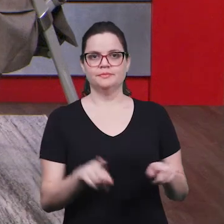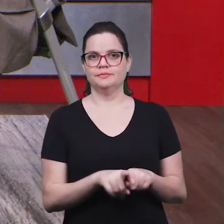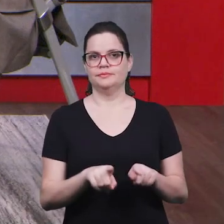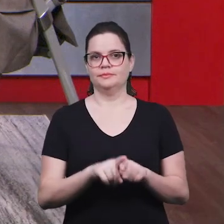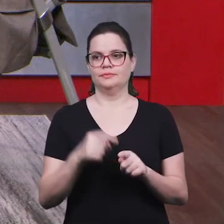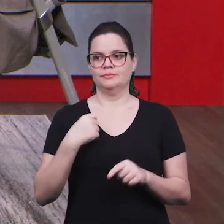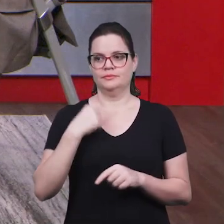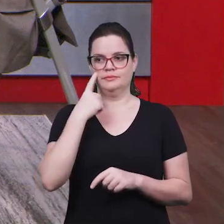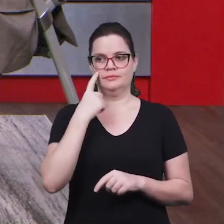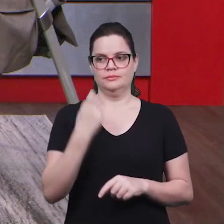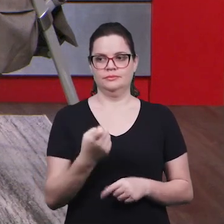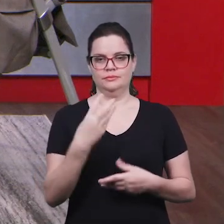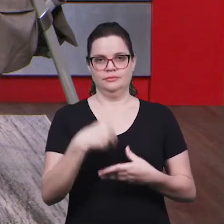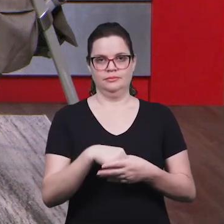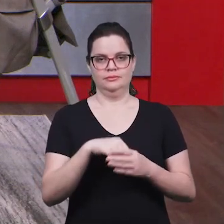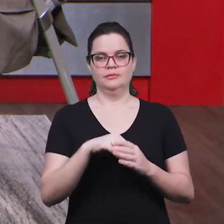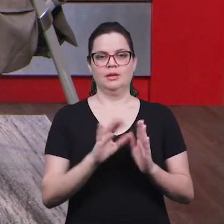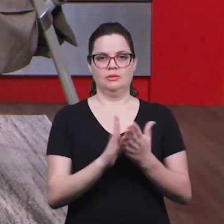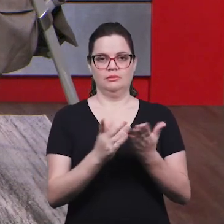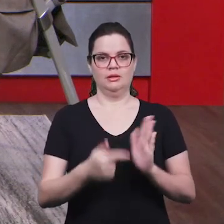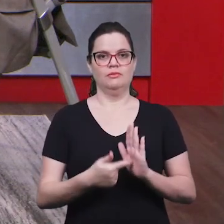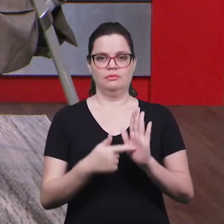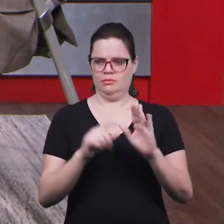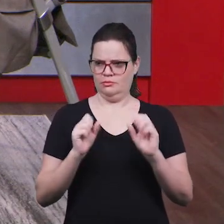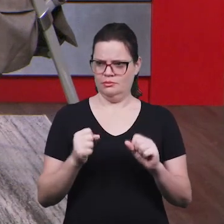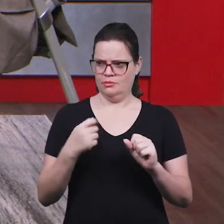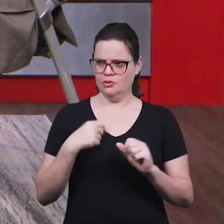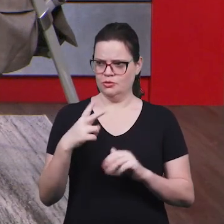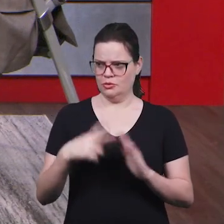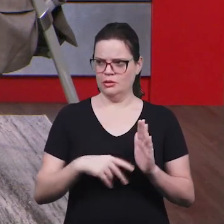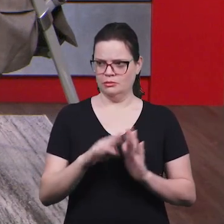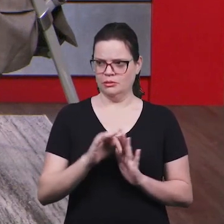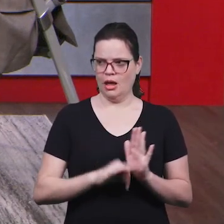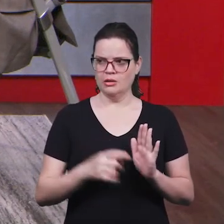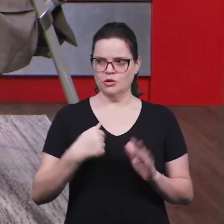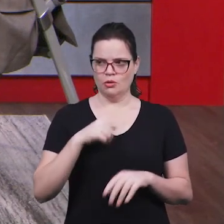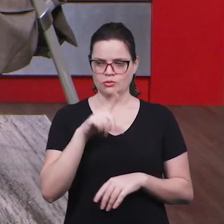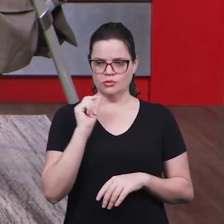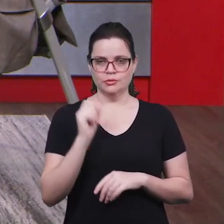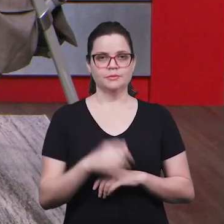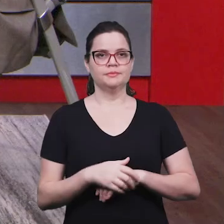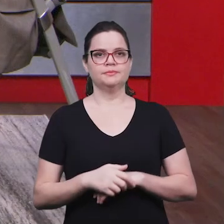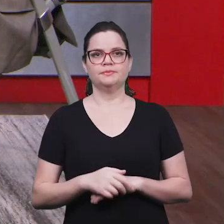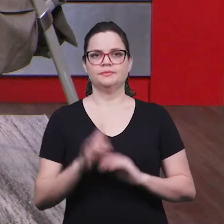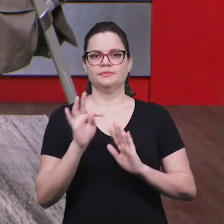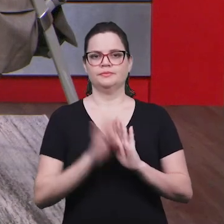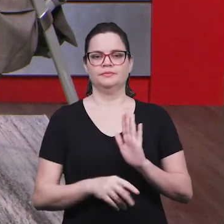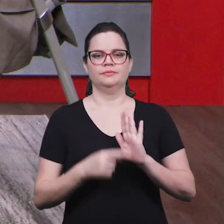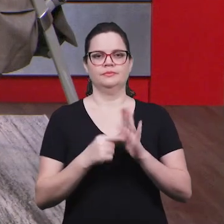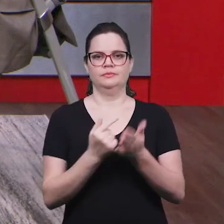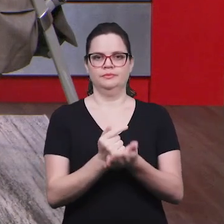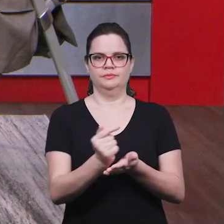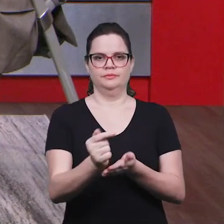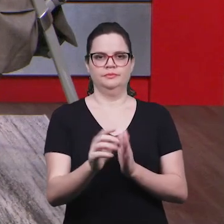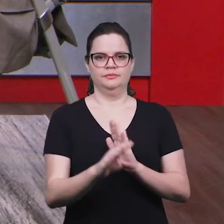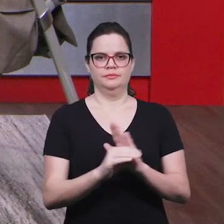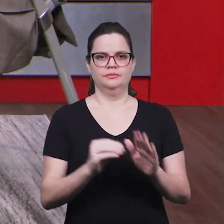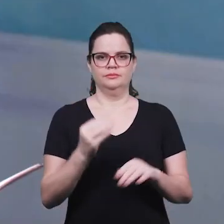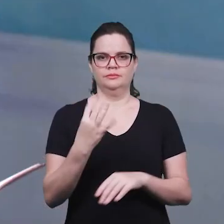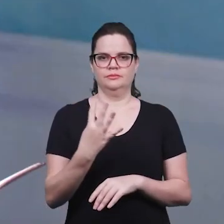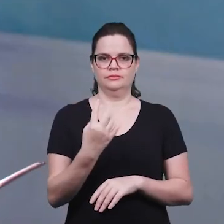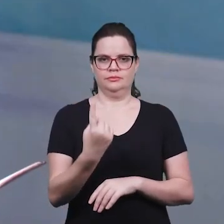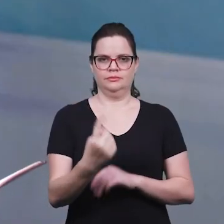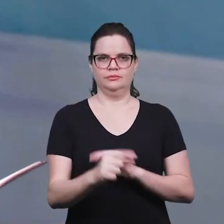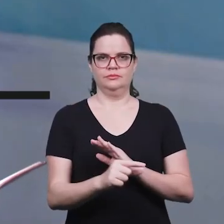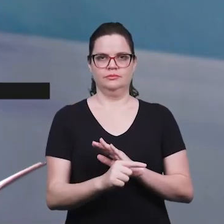um texto bíblico, se me permite. Sim, claro. A leitura. Esse texto está em Gênesis, capítulo